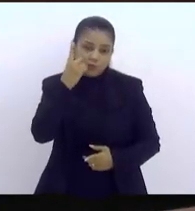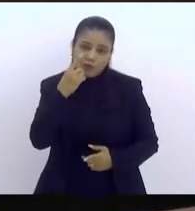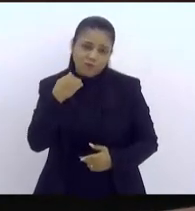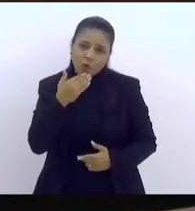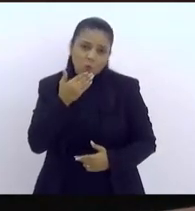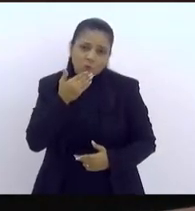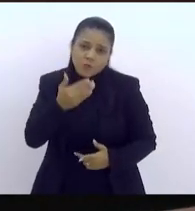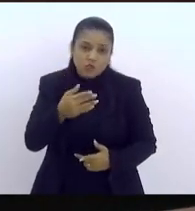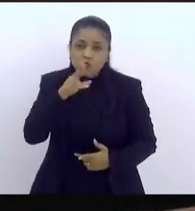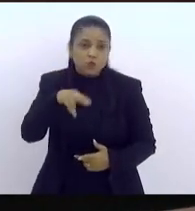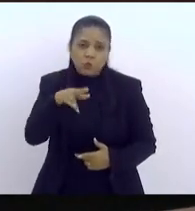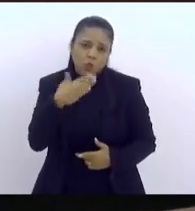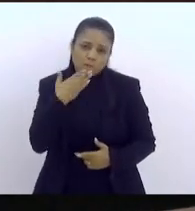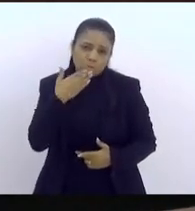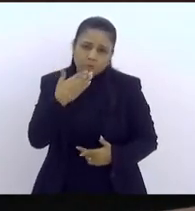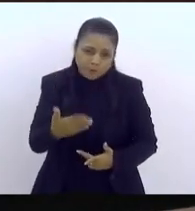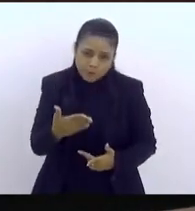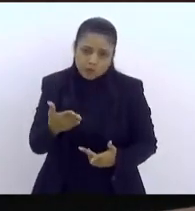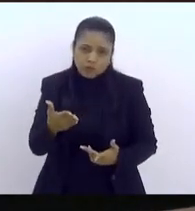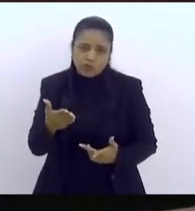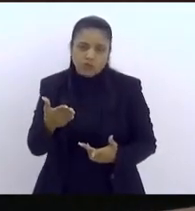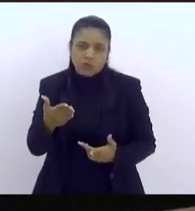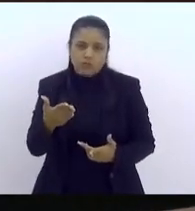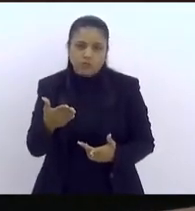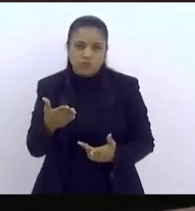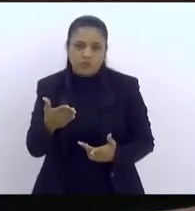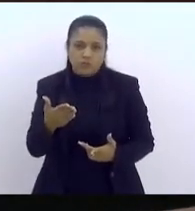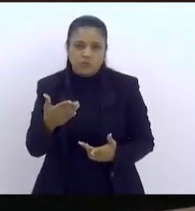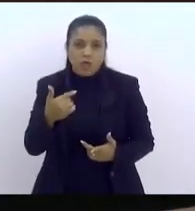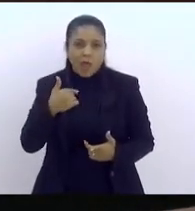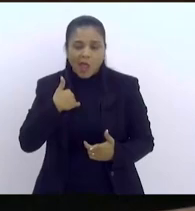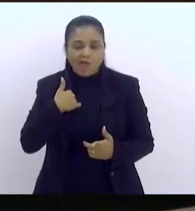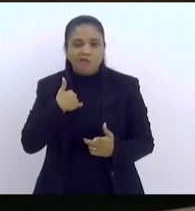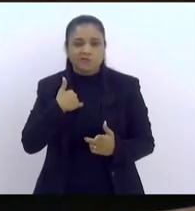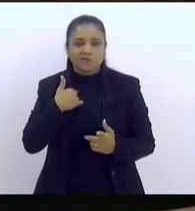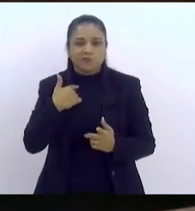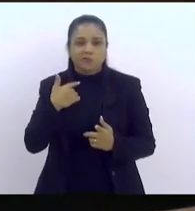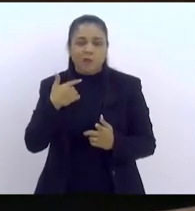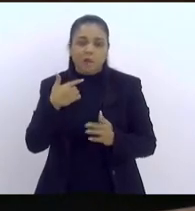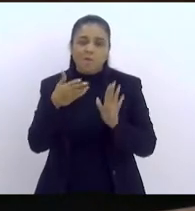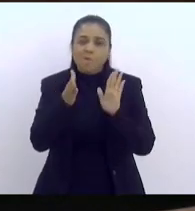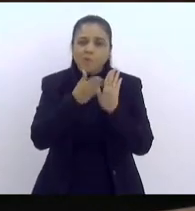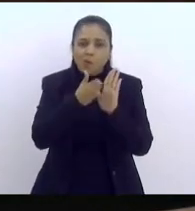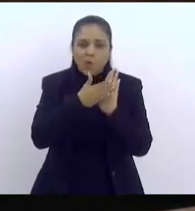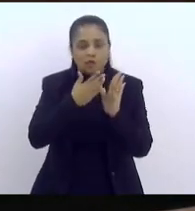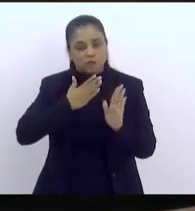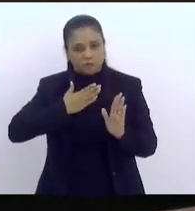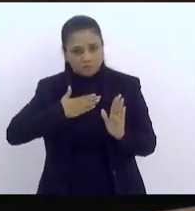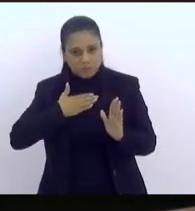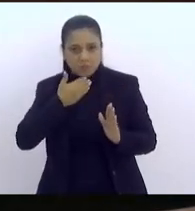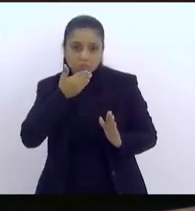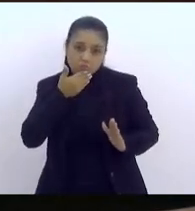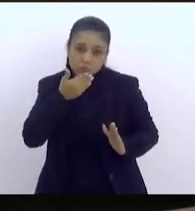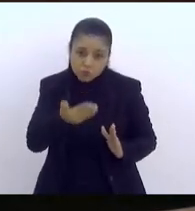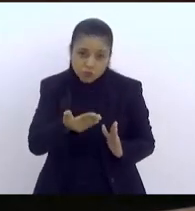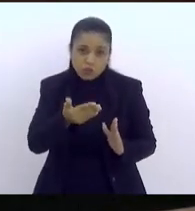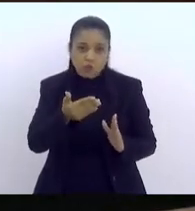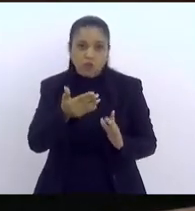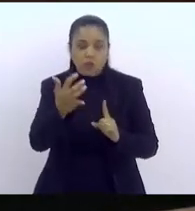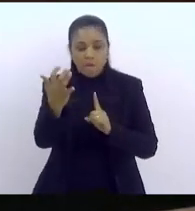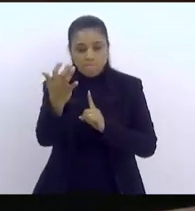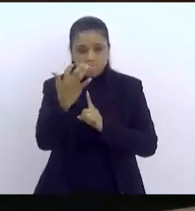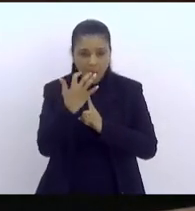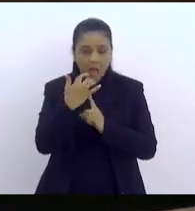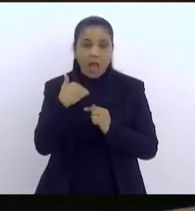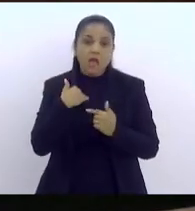nem vou pedir. O fato de eu estar sendo atingido uma proposta minha por esse pedido não significa que eu vou